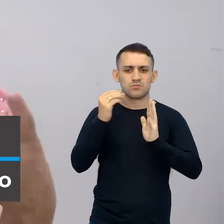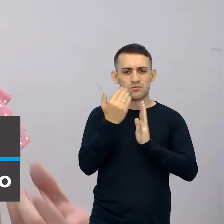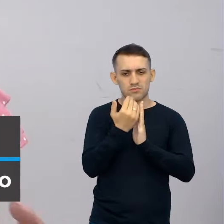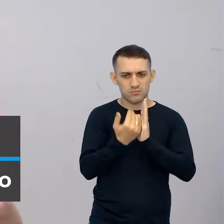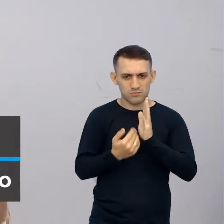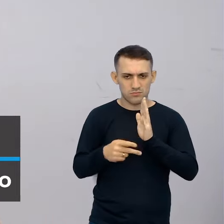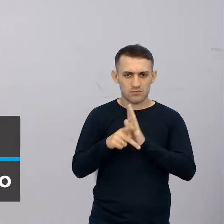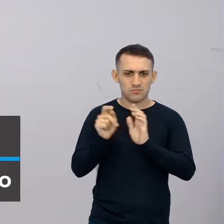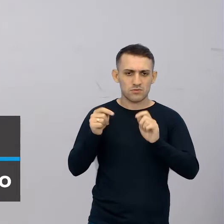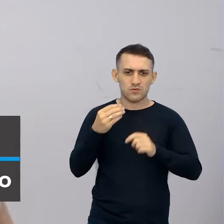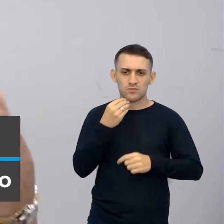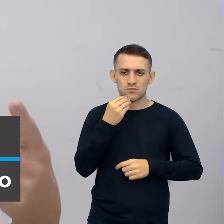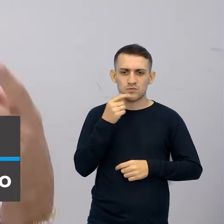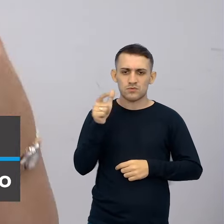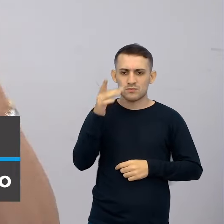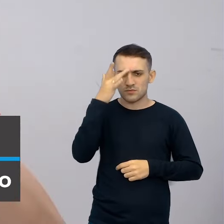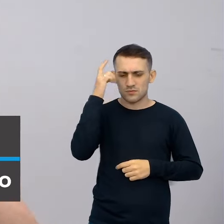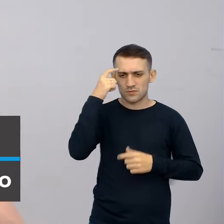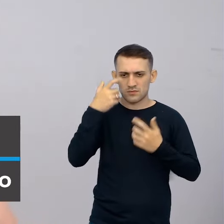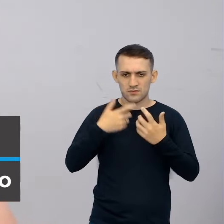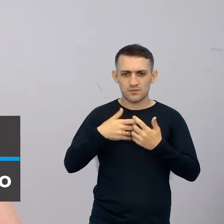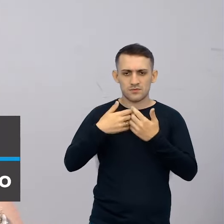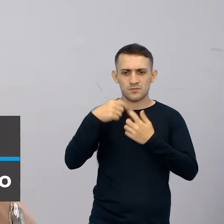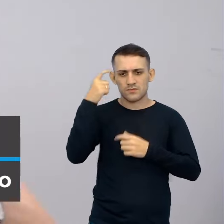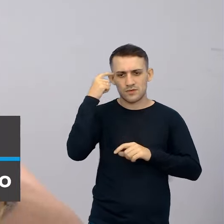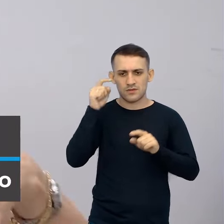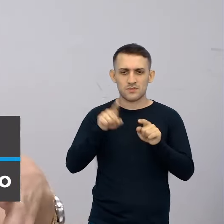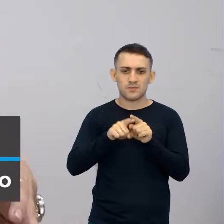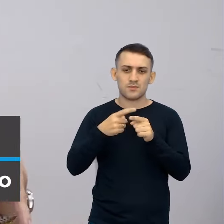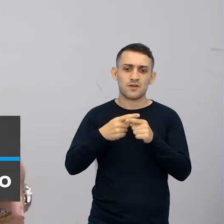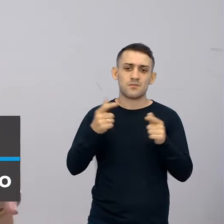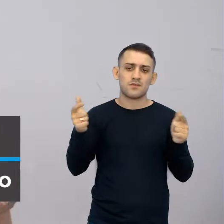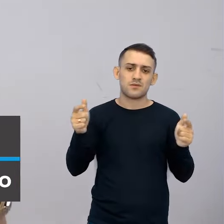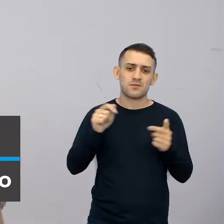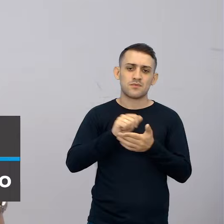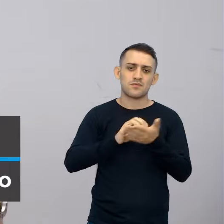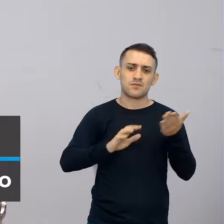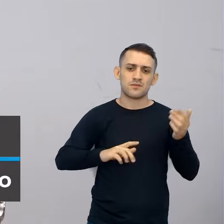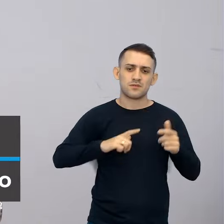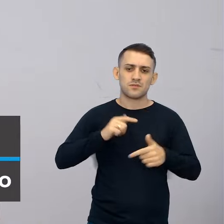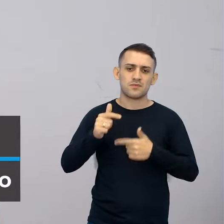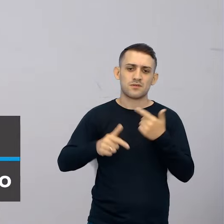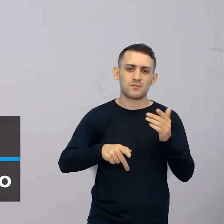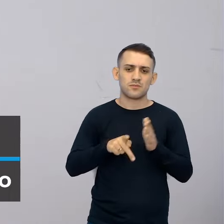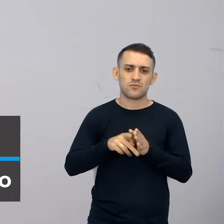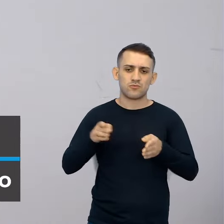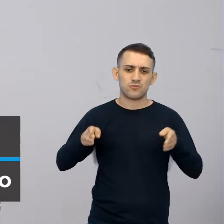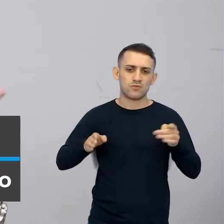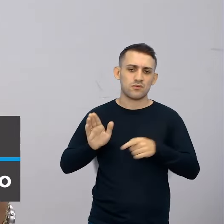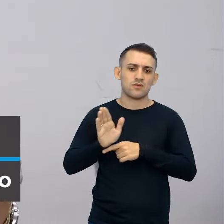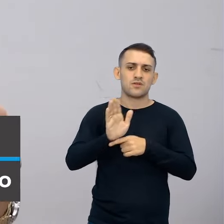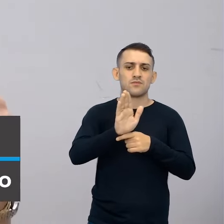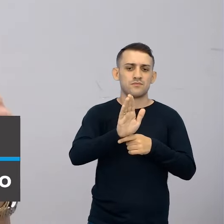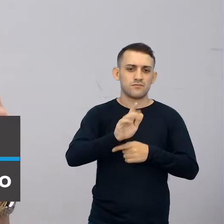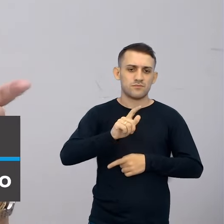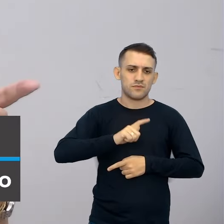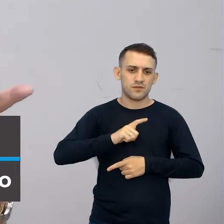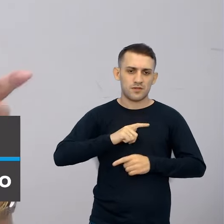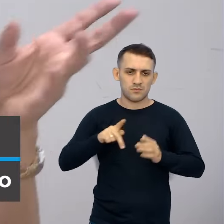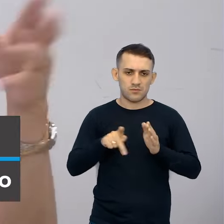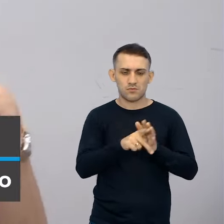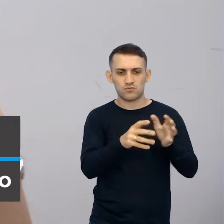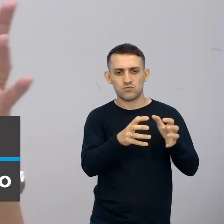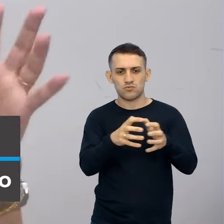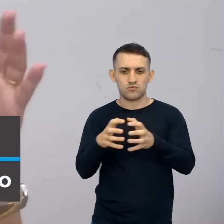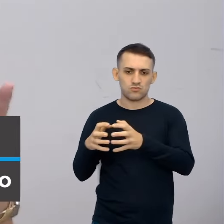da oportunidade para o outro refletir, pensar, tanto que a maioria das atividades a gente trabalha no processo colaborativo. Eles trabalhando em